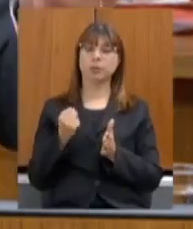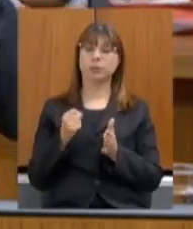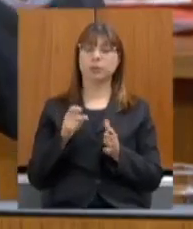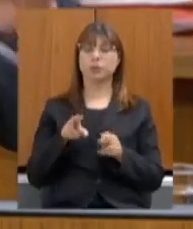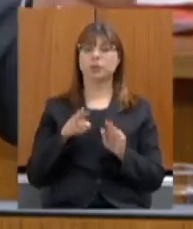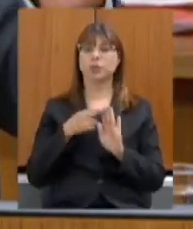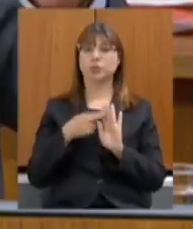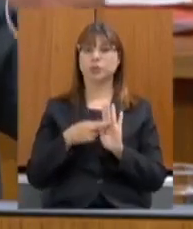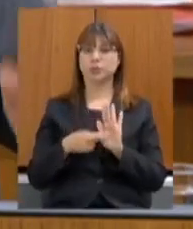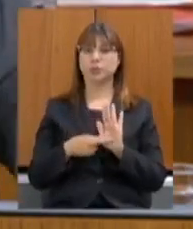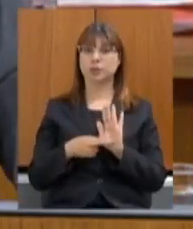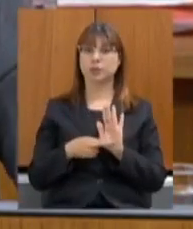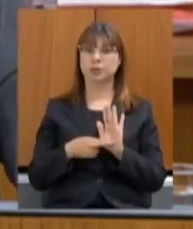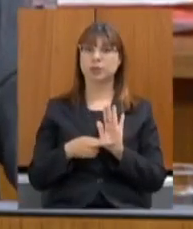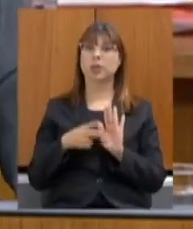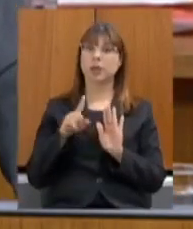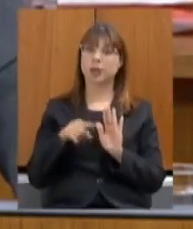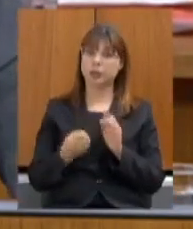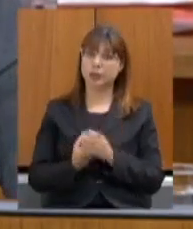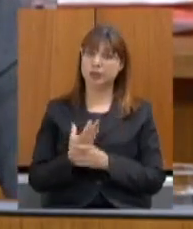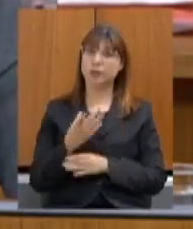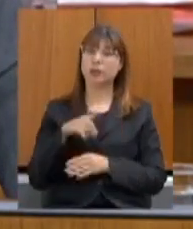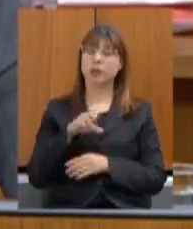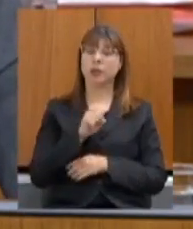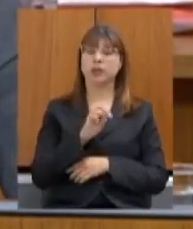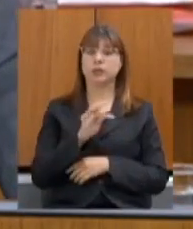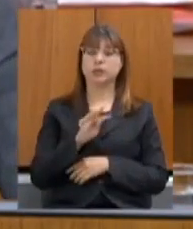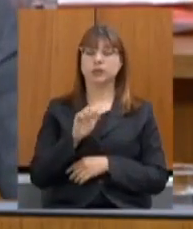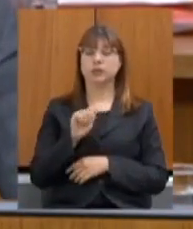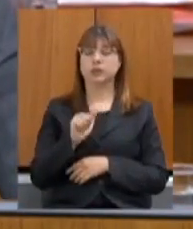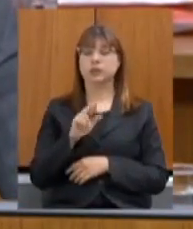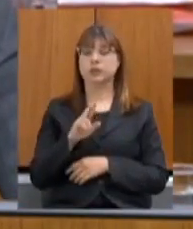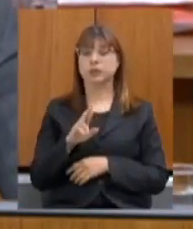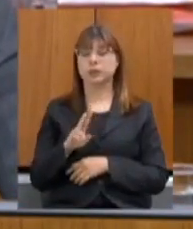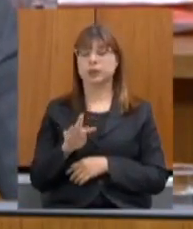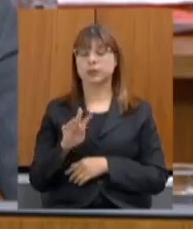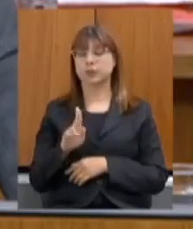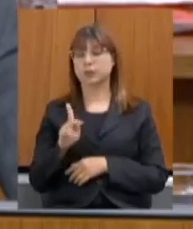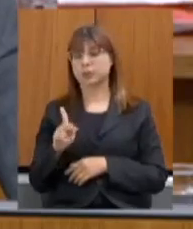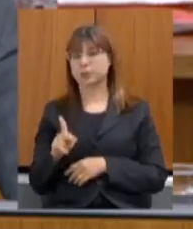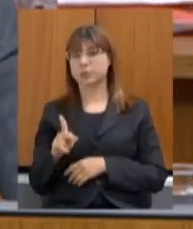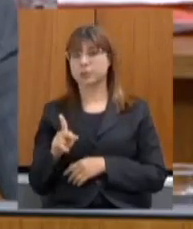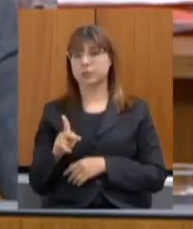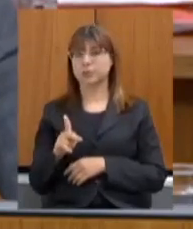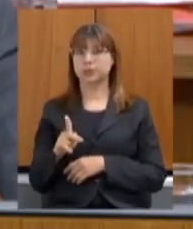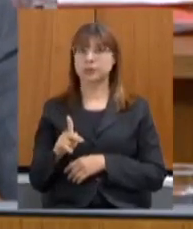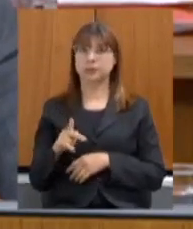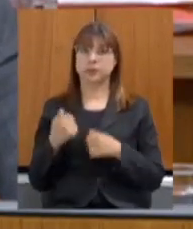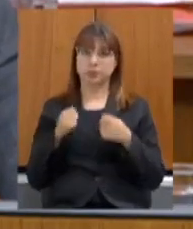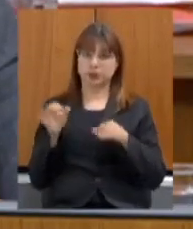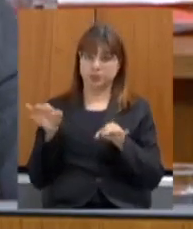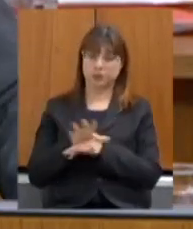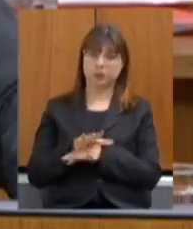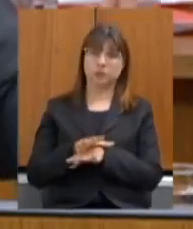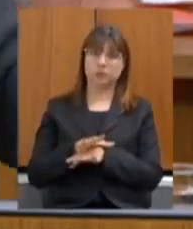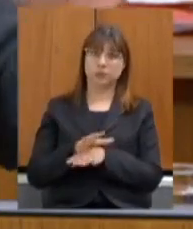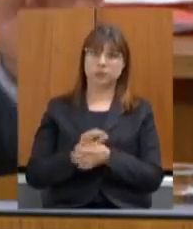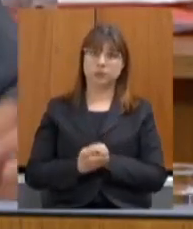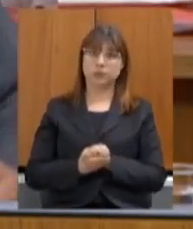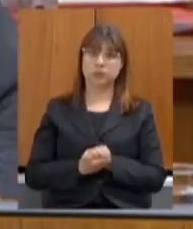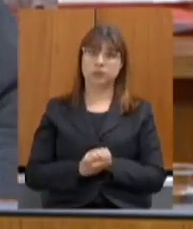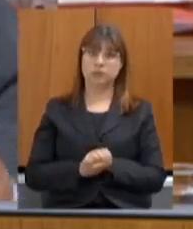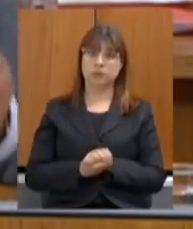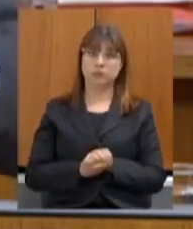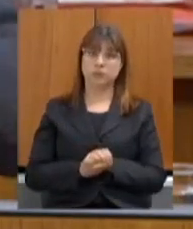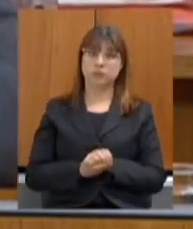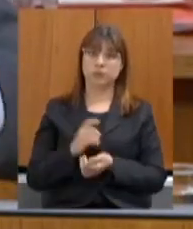é realmente criarmos o startup na sua segurança jurídica. Está concluída? Nada. Estou terminando.